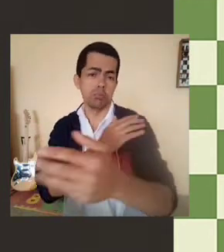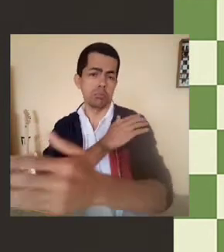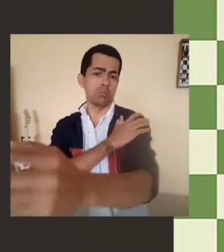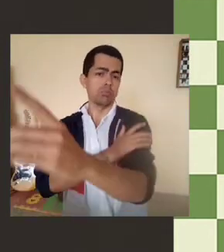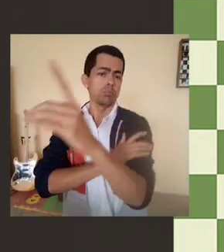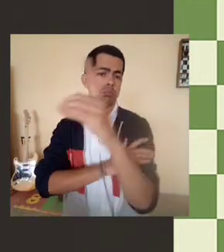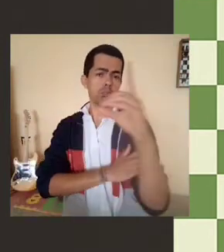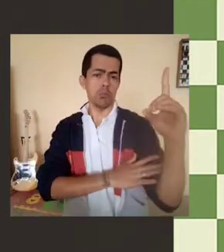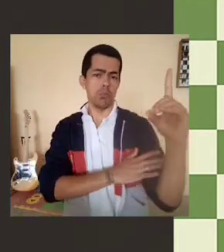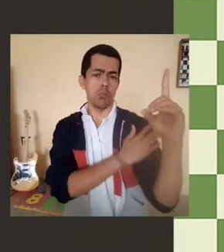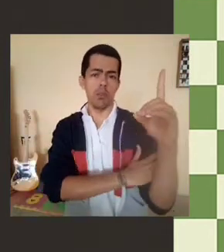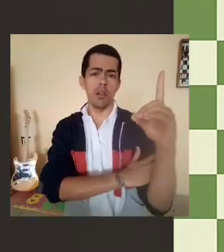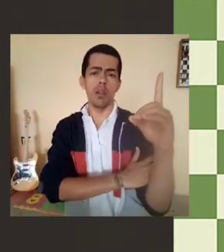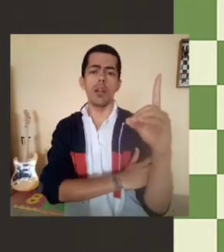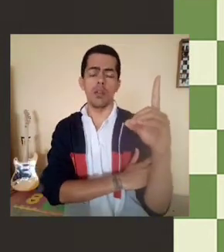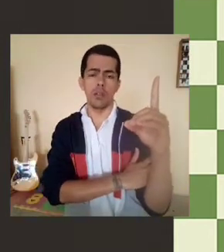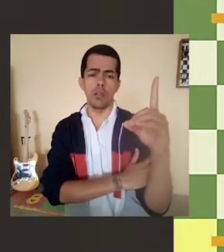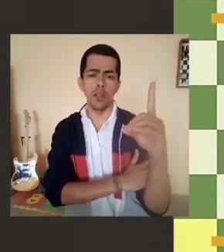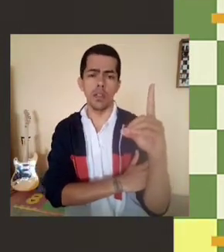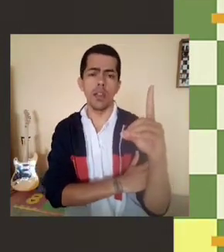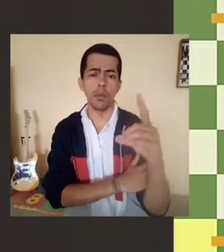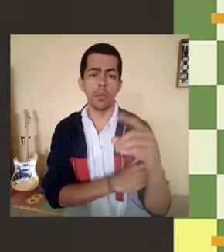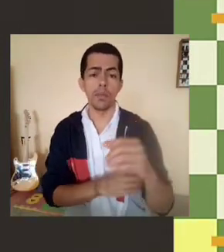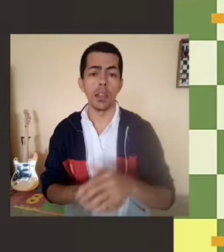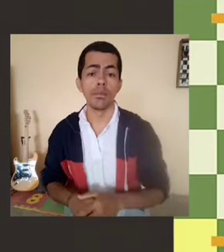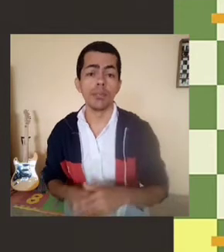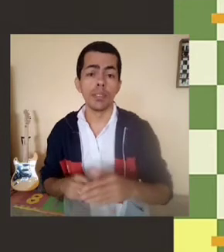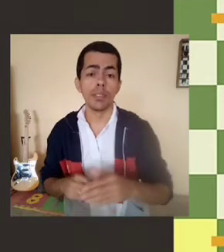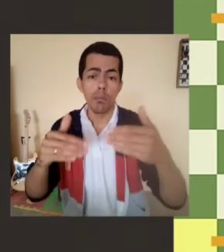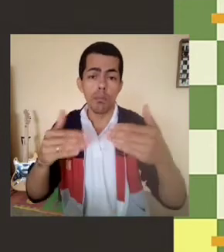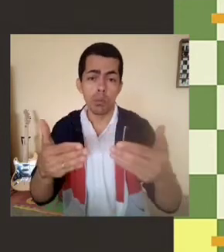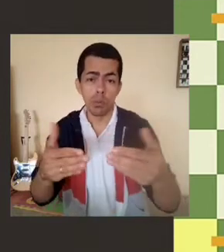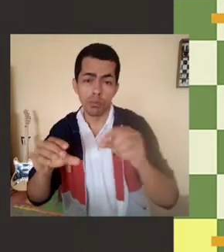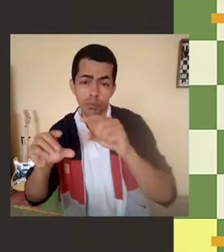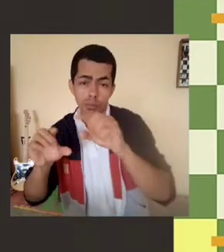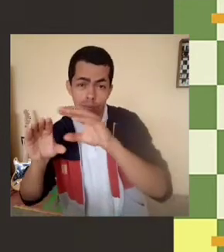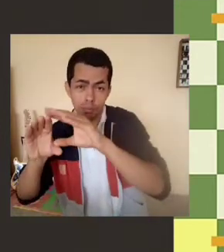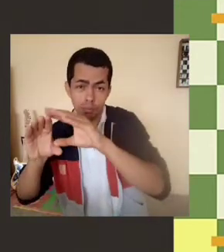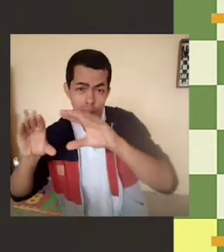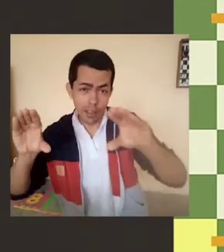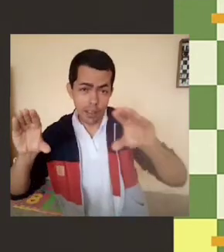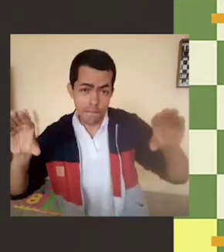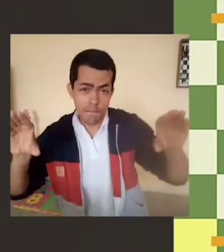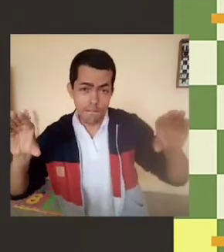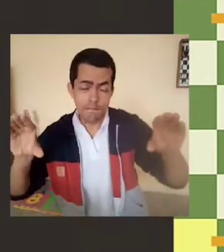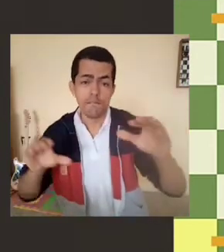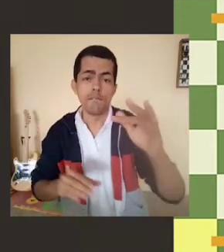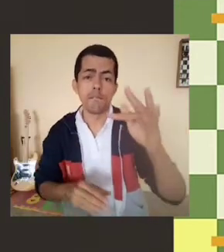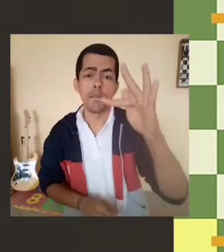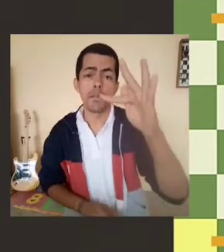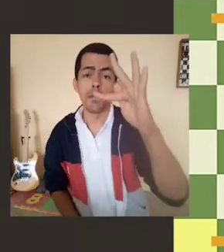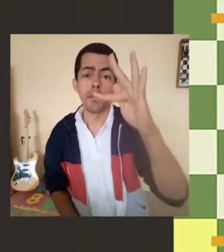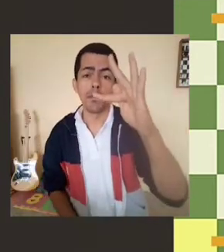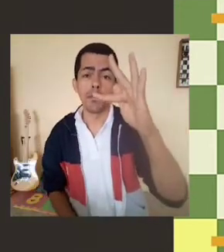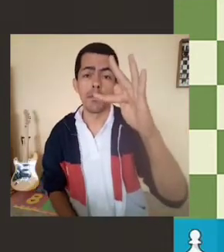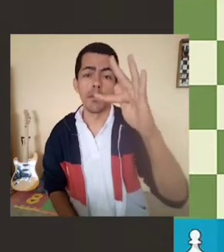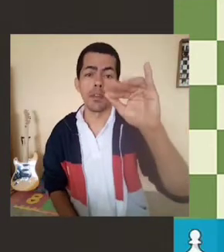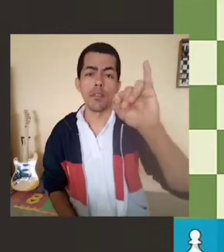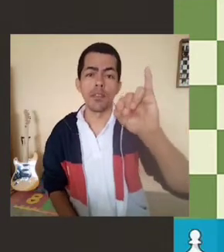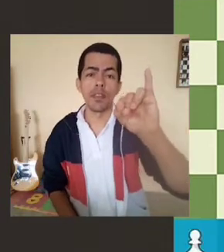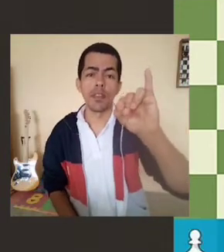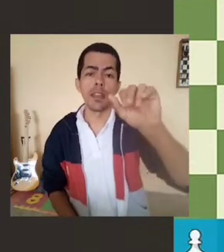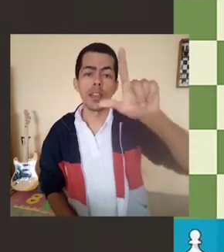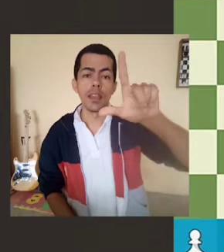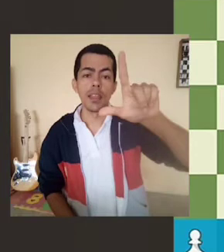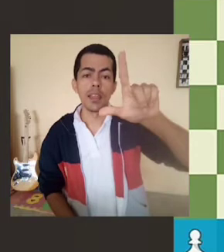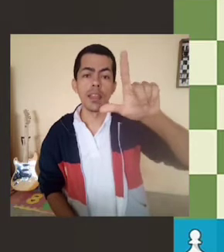sempre à sua direita. Aqui essas setas estão indicando nossas filas, chamamos isso de